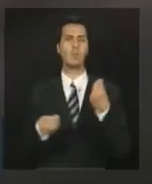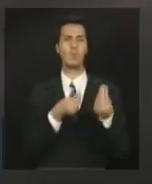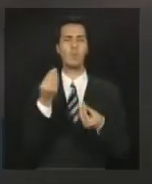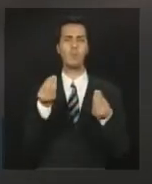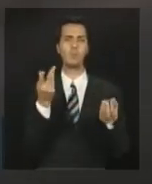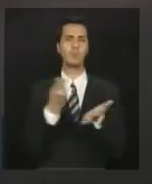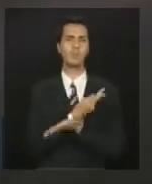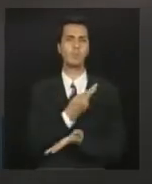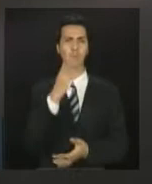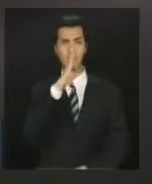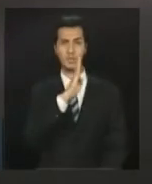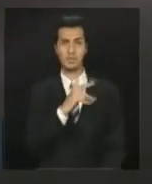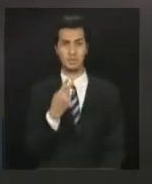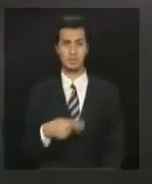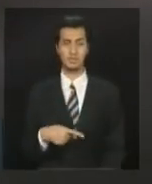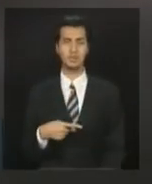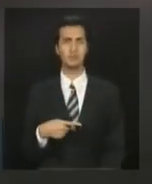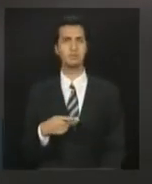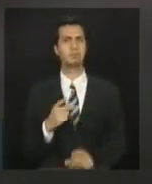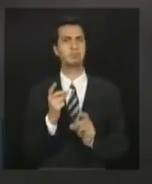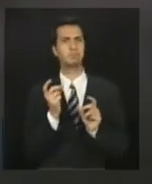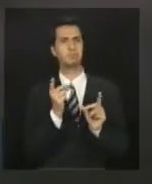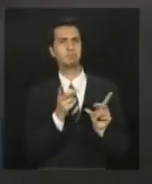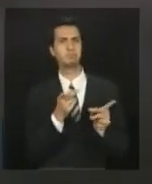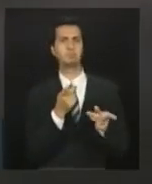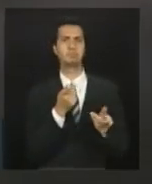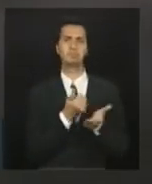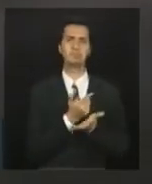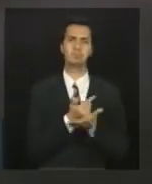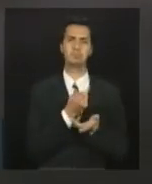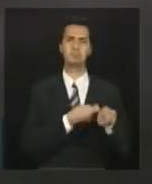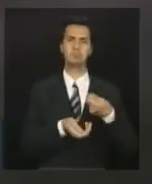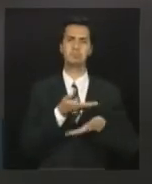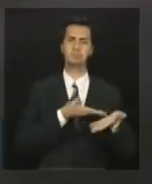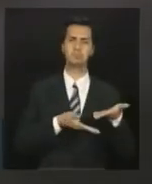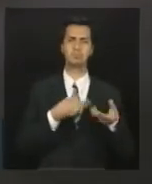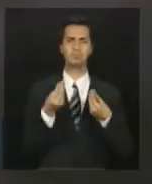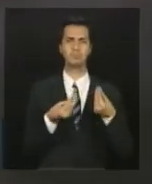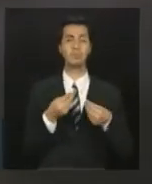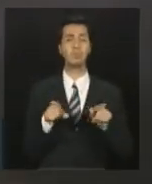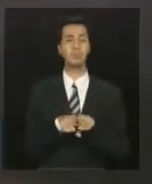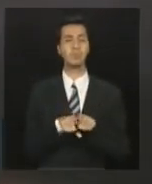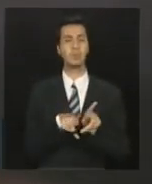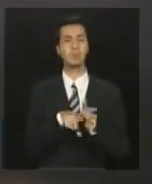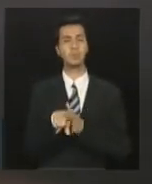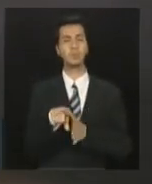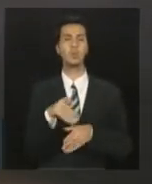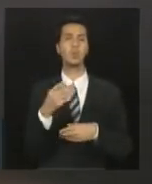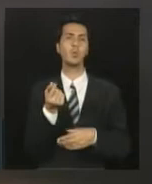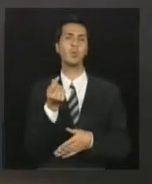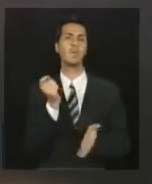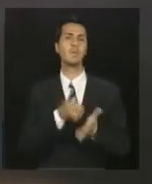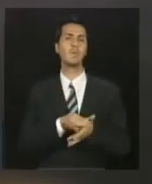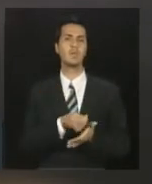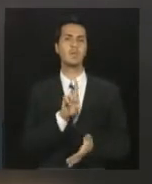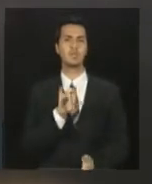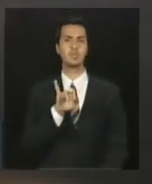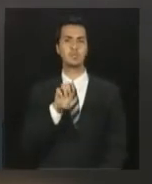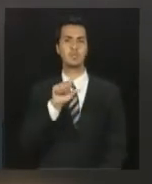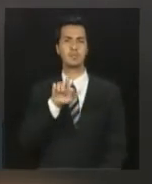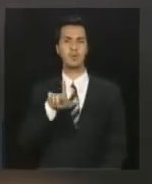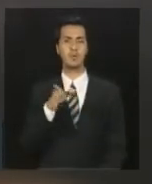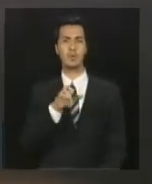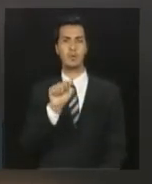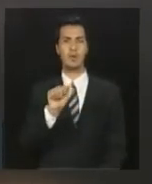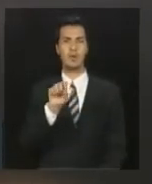para o Brasil? E se a senhora tem uma previsão de quanto custará o diesel S10, que vai ser comercializado ano